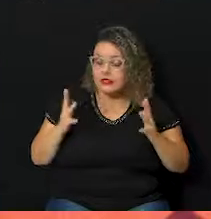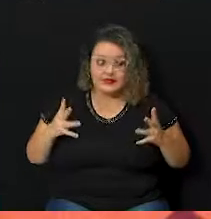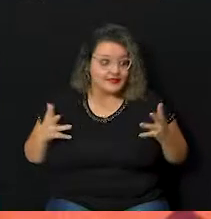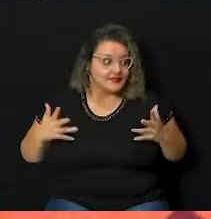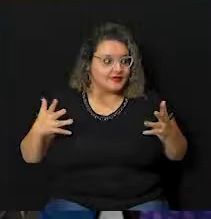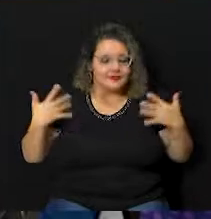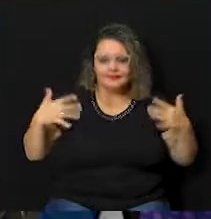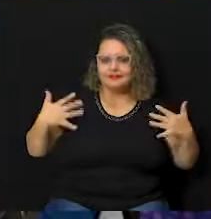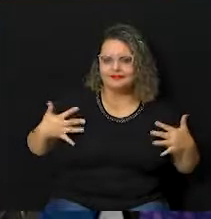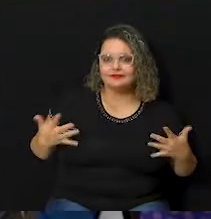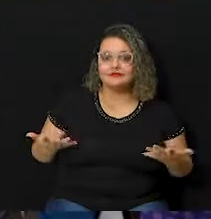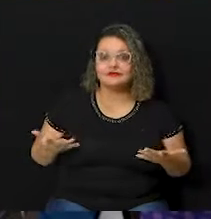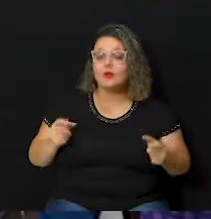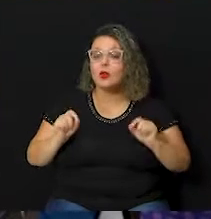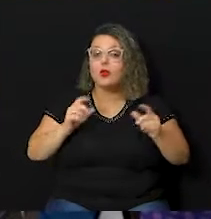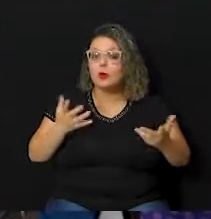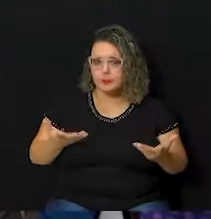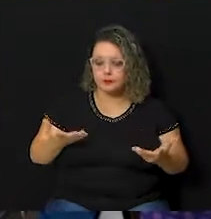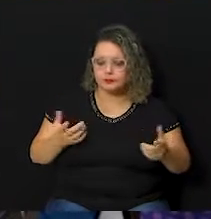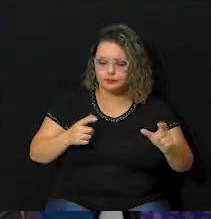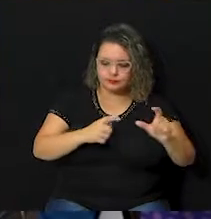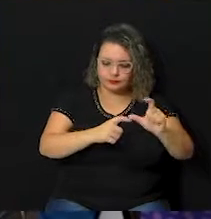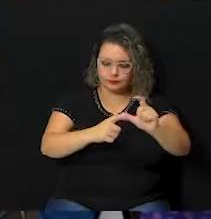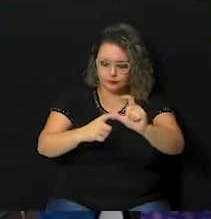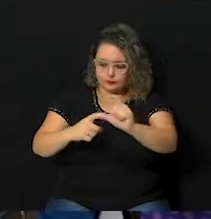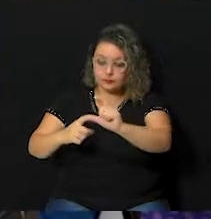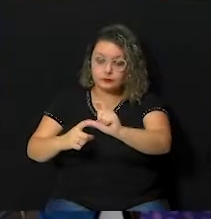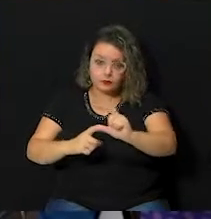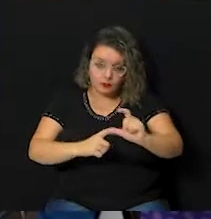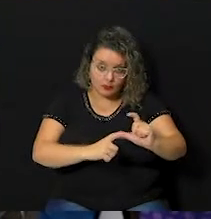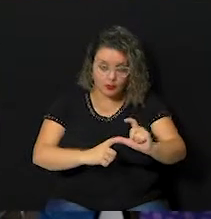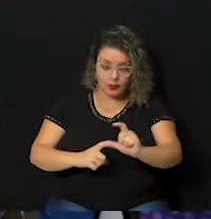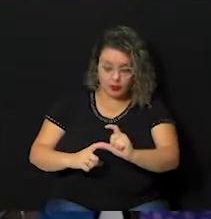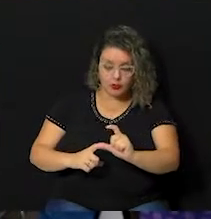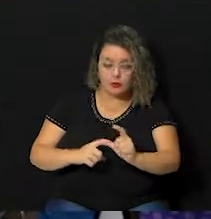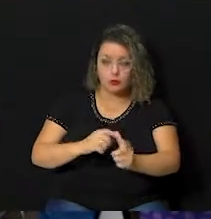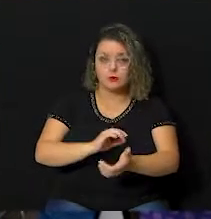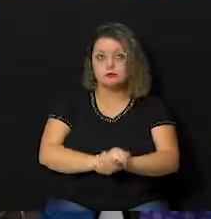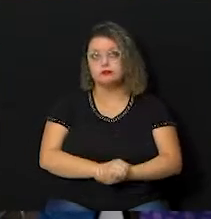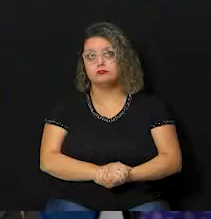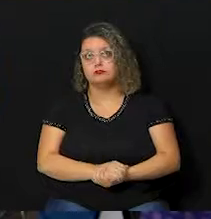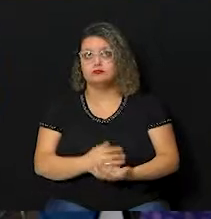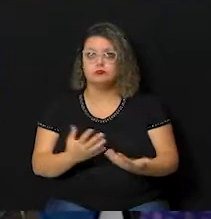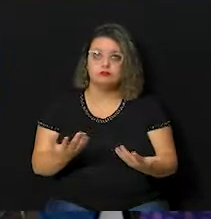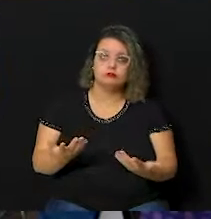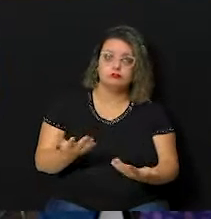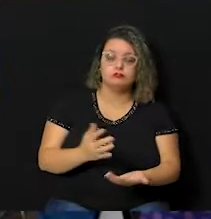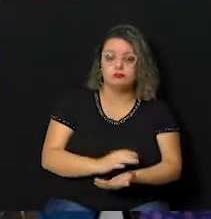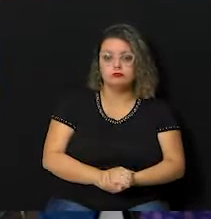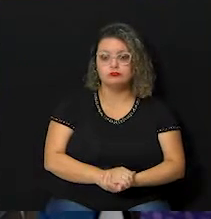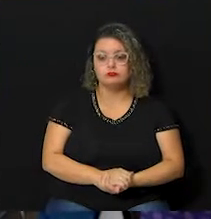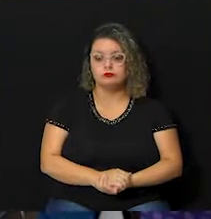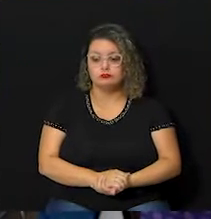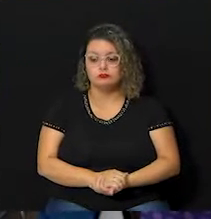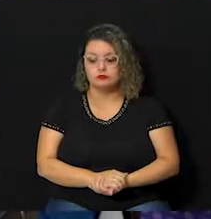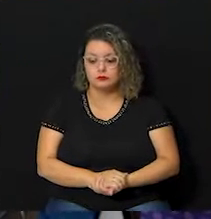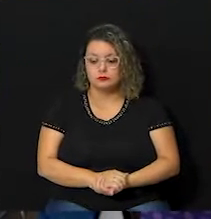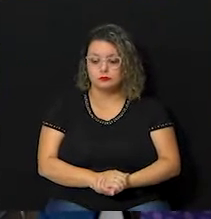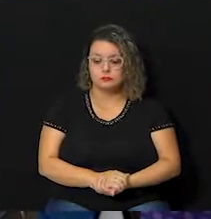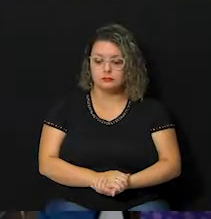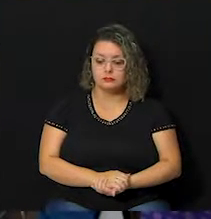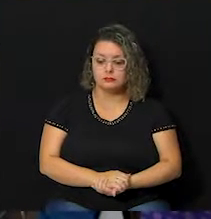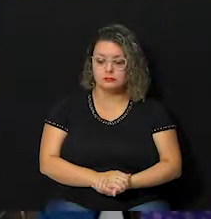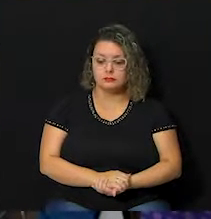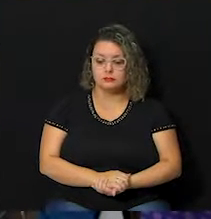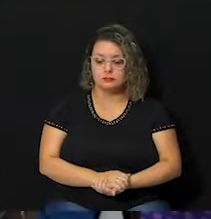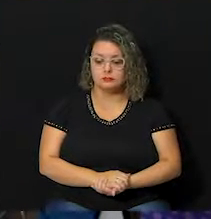aventura. Ele é um quadrinho bem... vamos falar... Ele é um